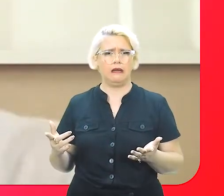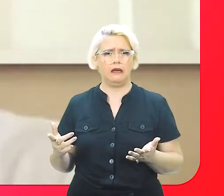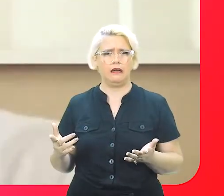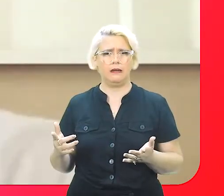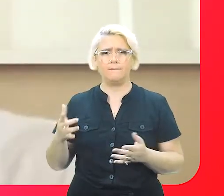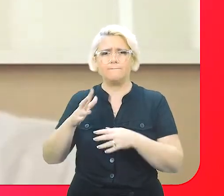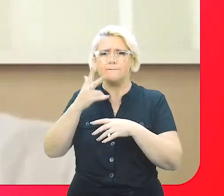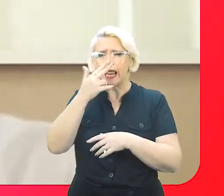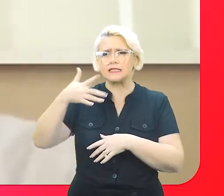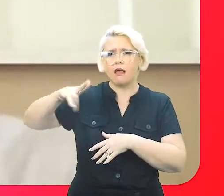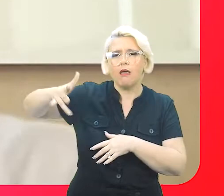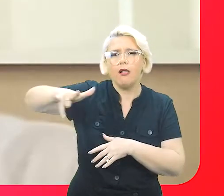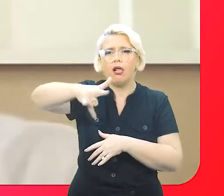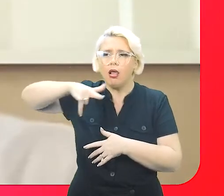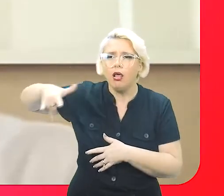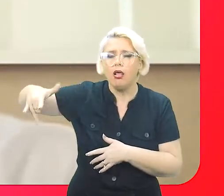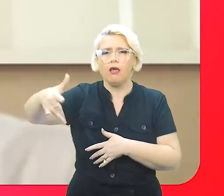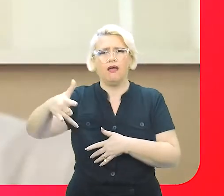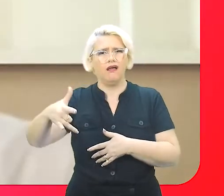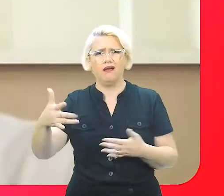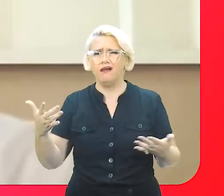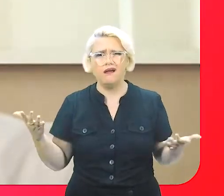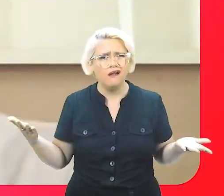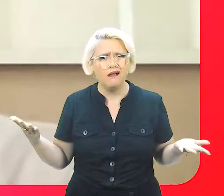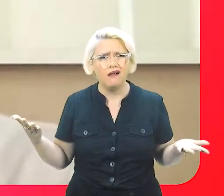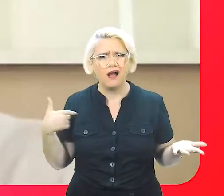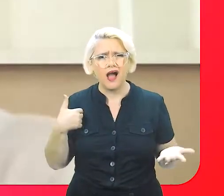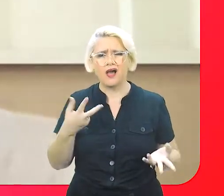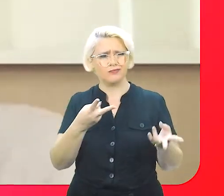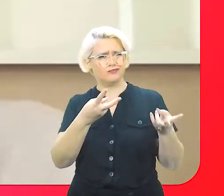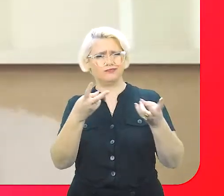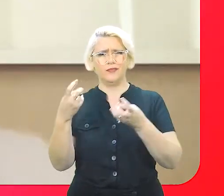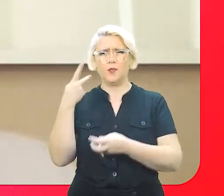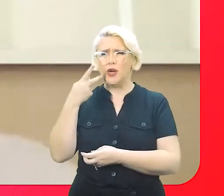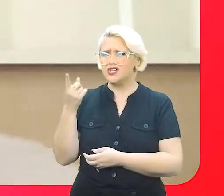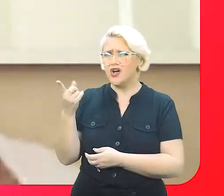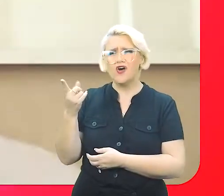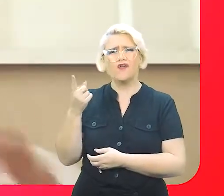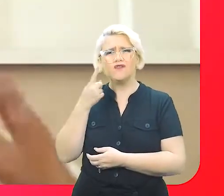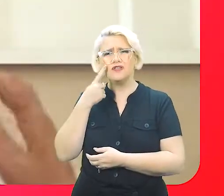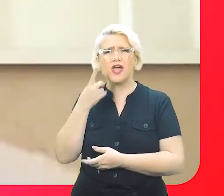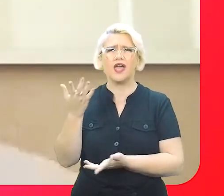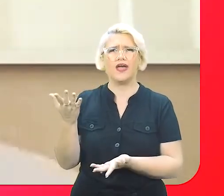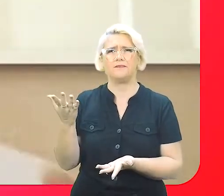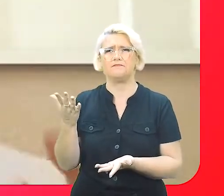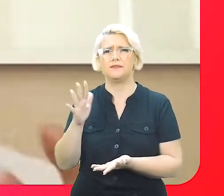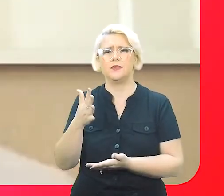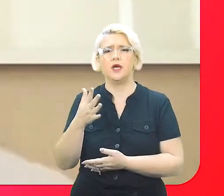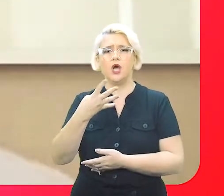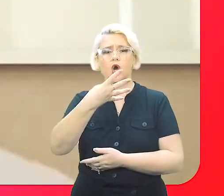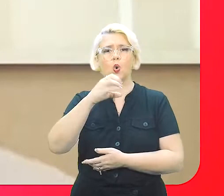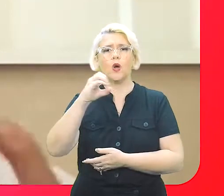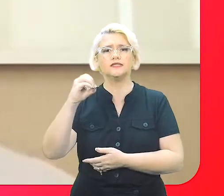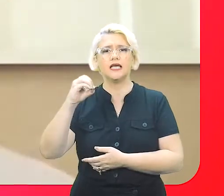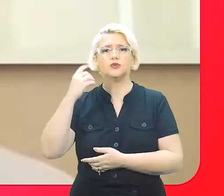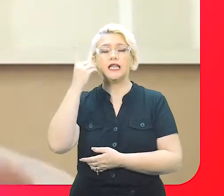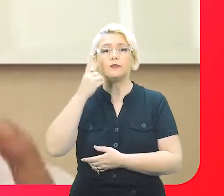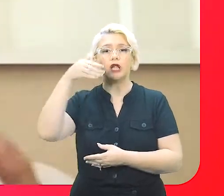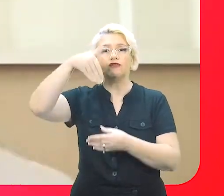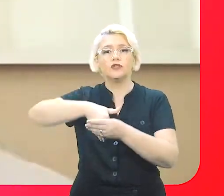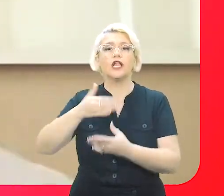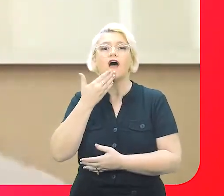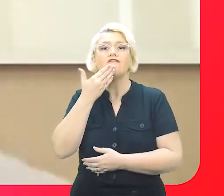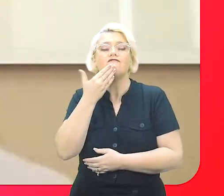É ridículo a gente ver, por exemplo, determinados políticos. O senhor vê 400 deputados votando